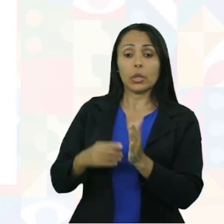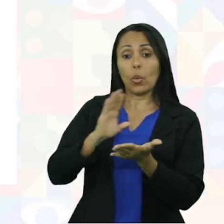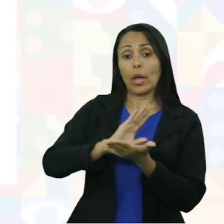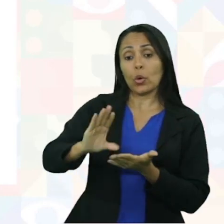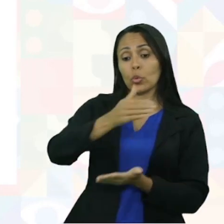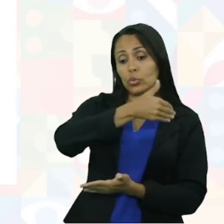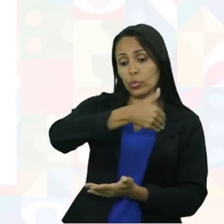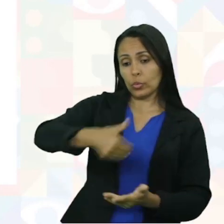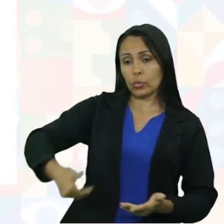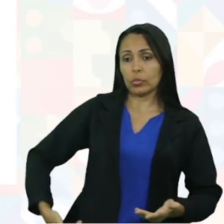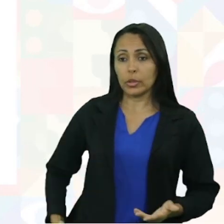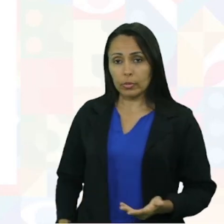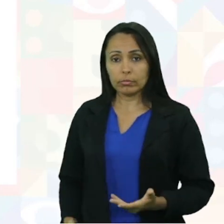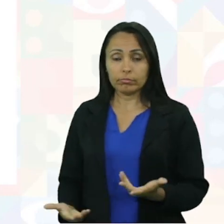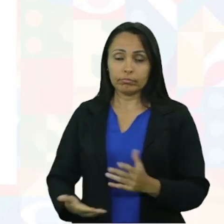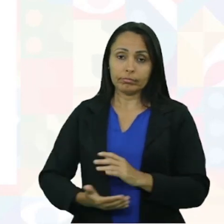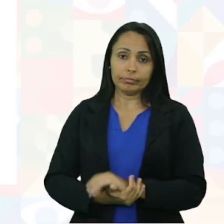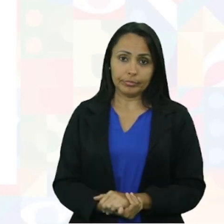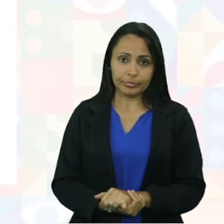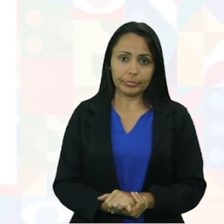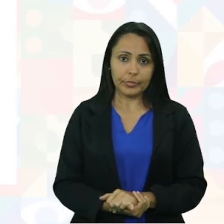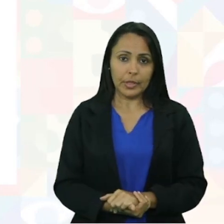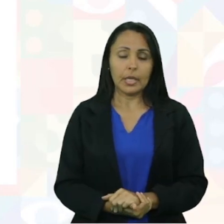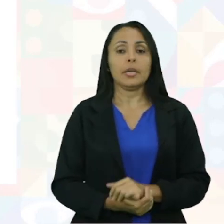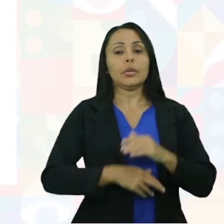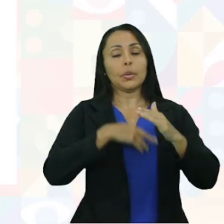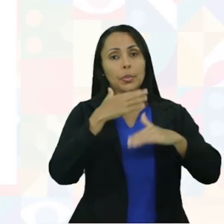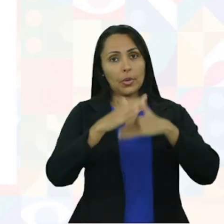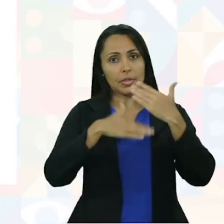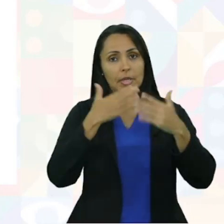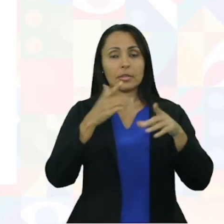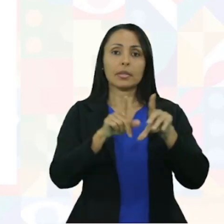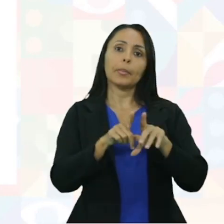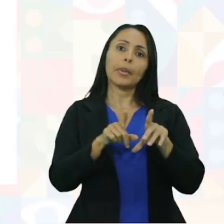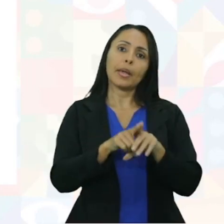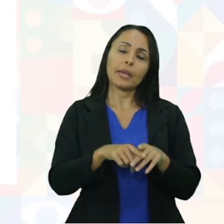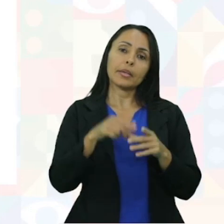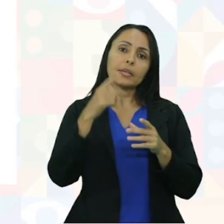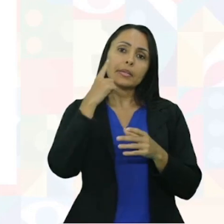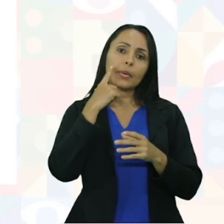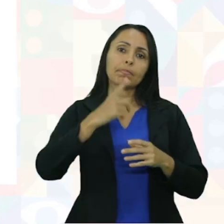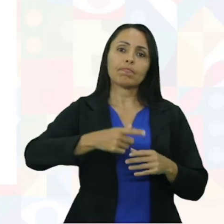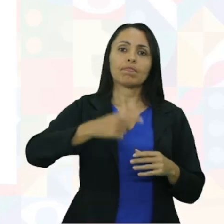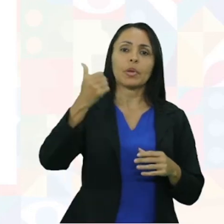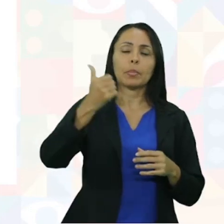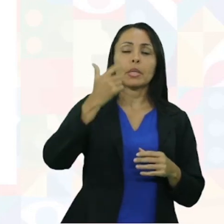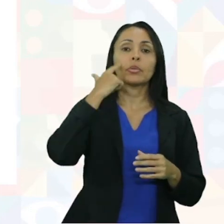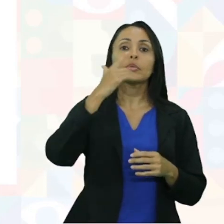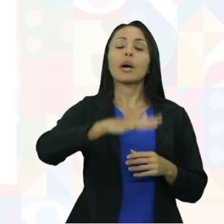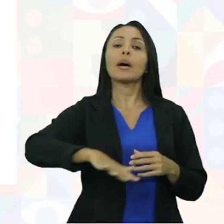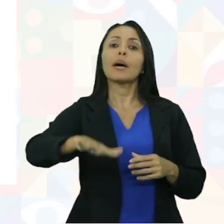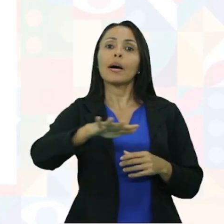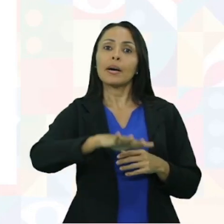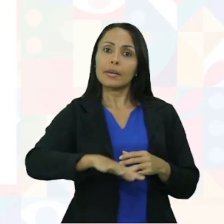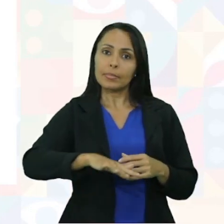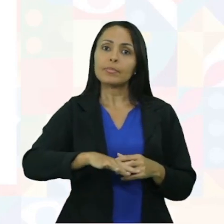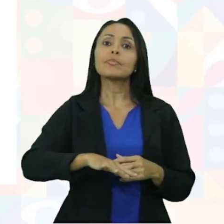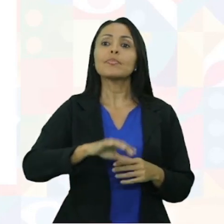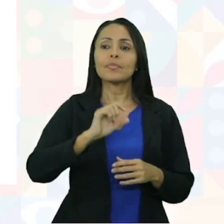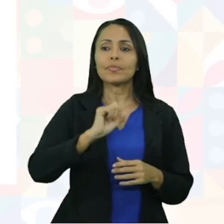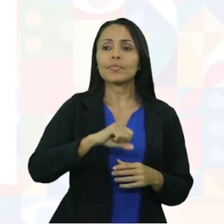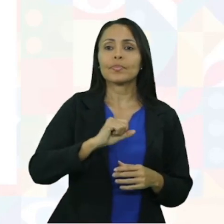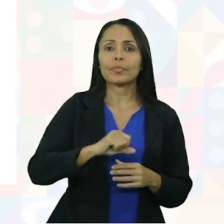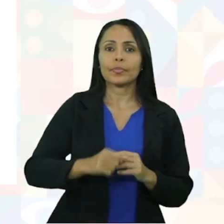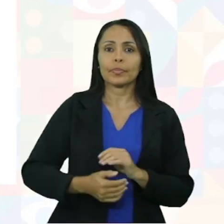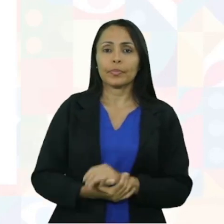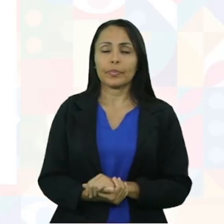respeito aos processos de prestação de contas dos suprimentos institucionais, o que são suprimentos institucionais?